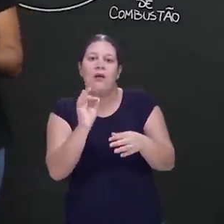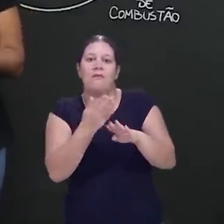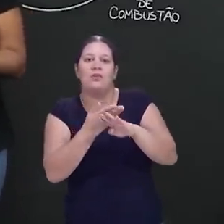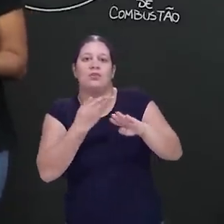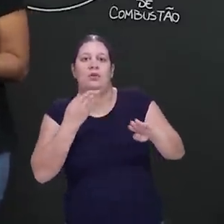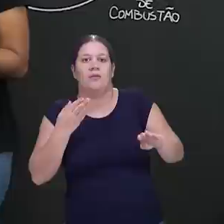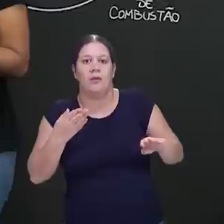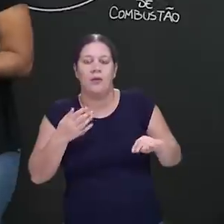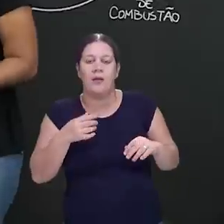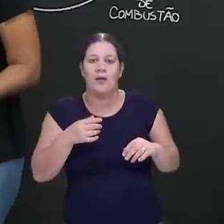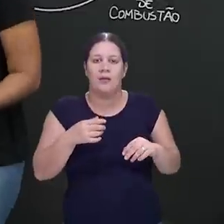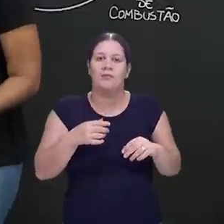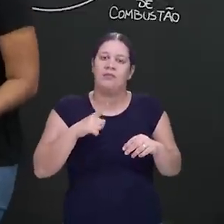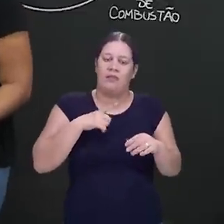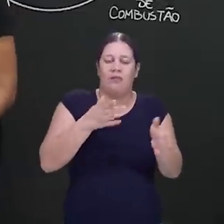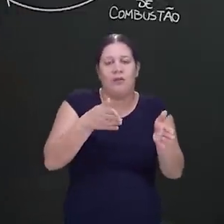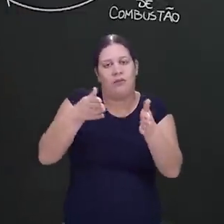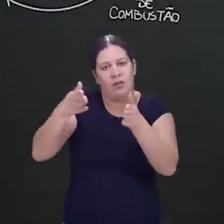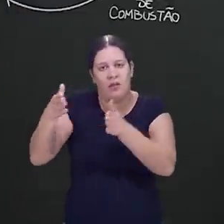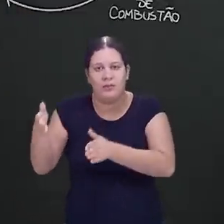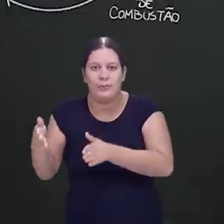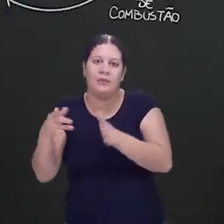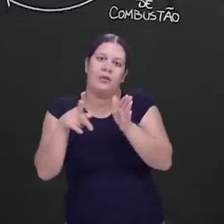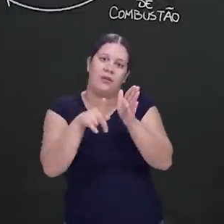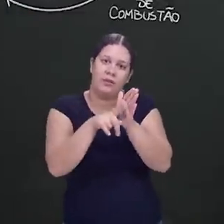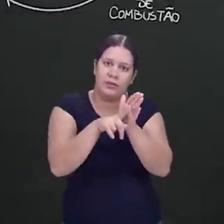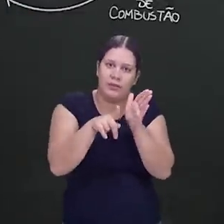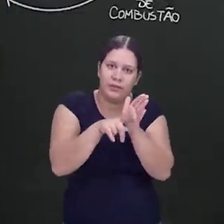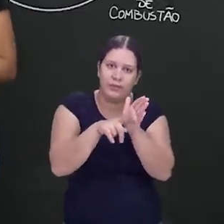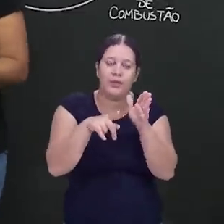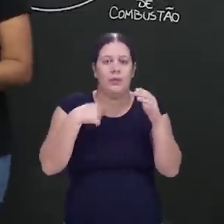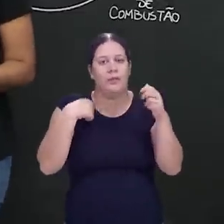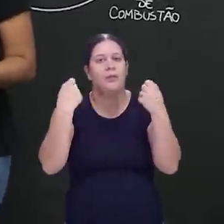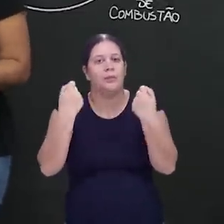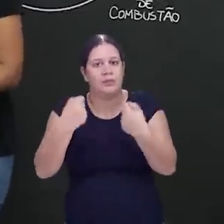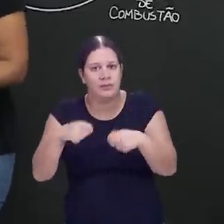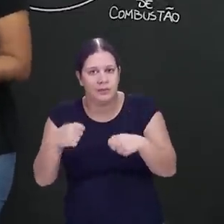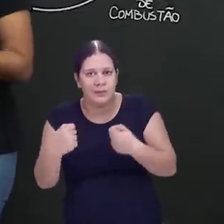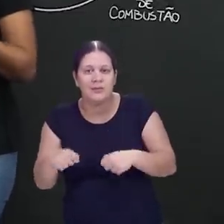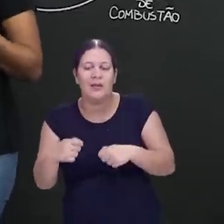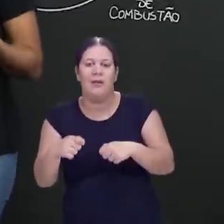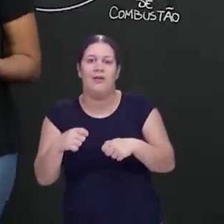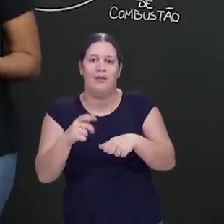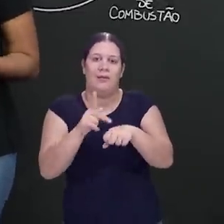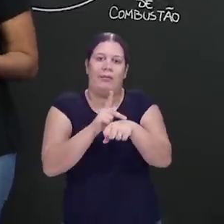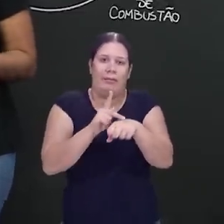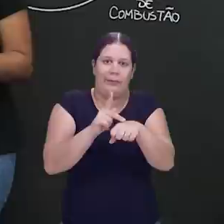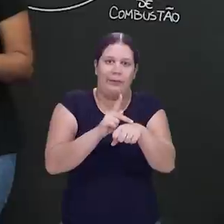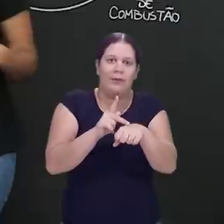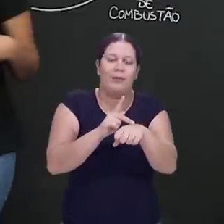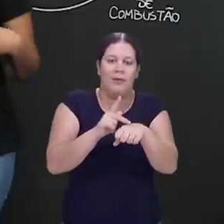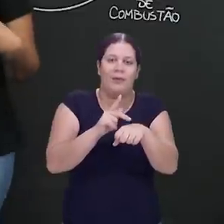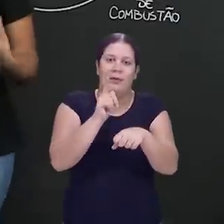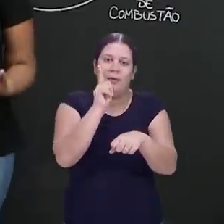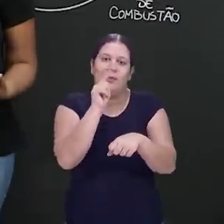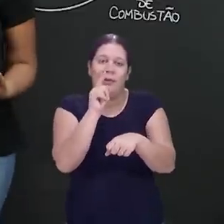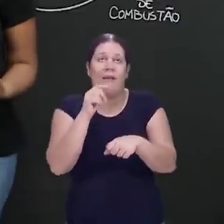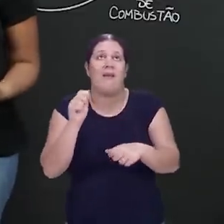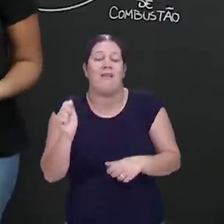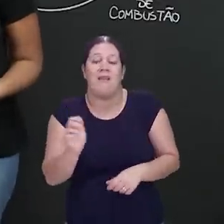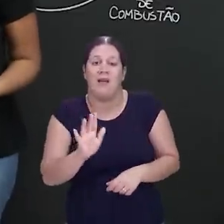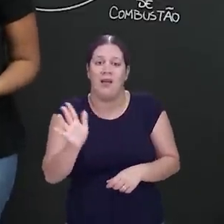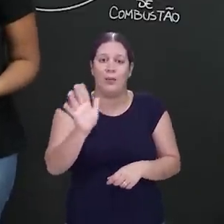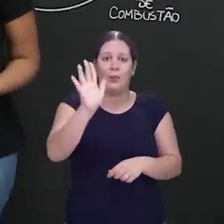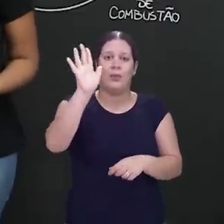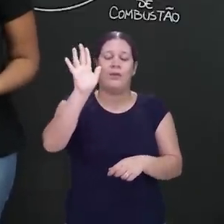isolada. Então tem um lado negativo de eu precisar de alguns derivados de petróleo para utilizá-lo, então é algo